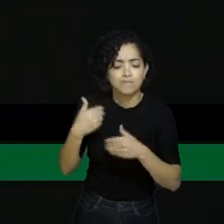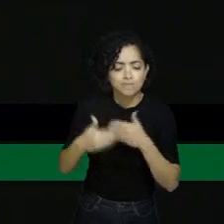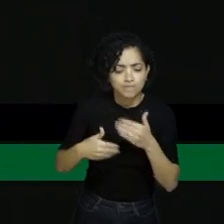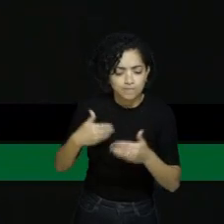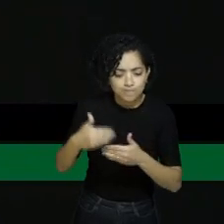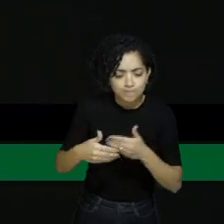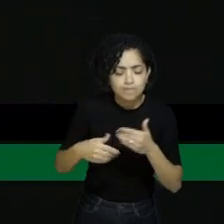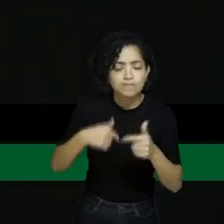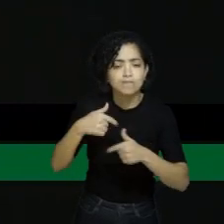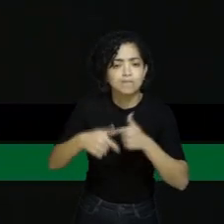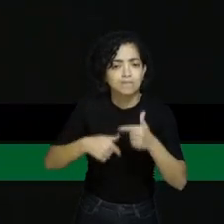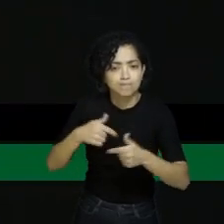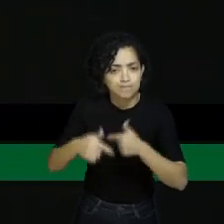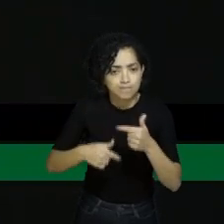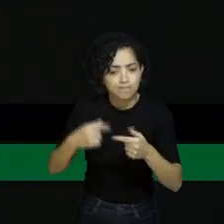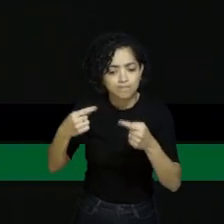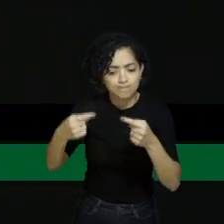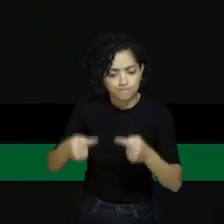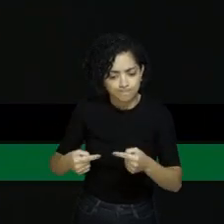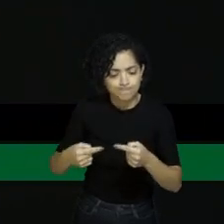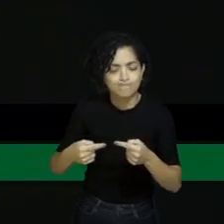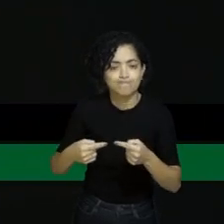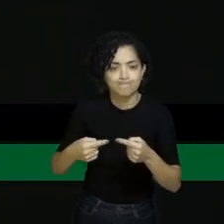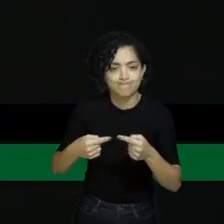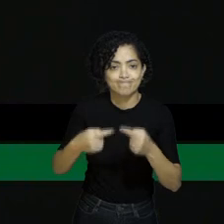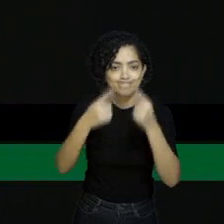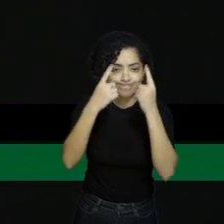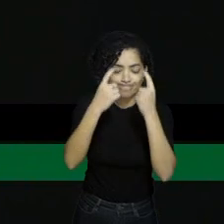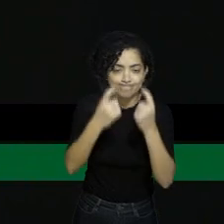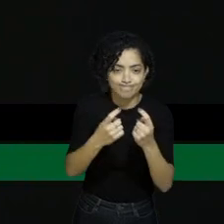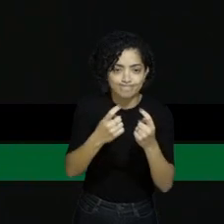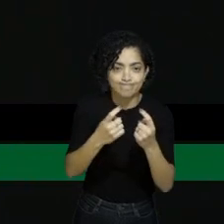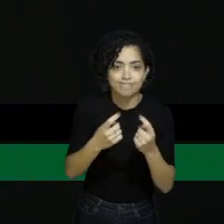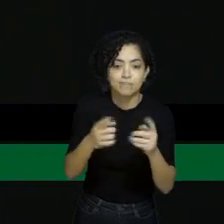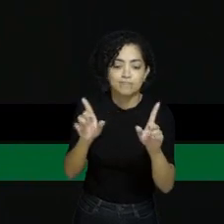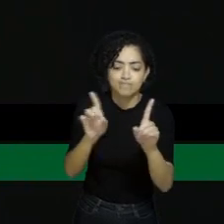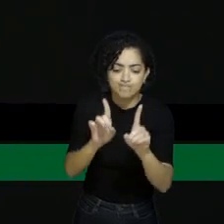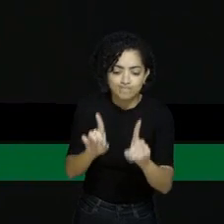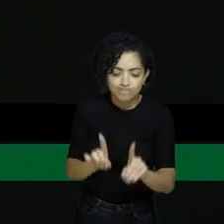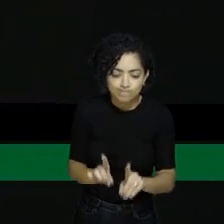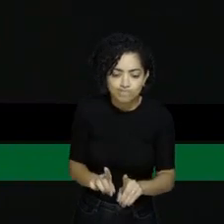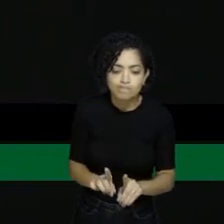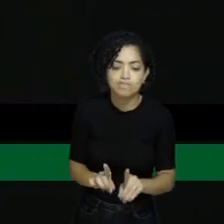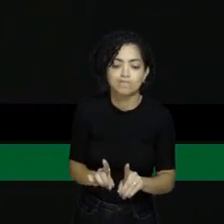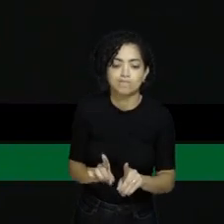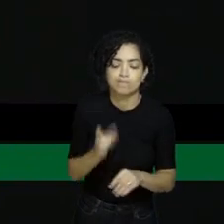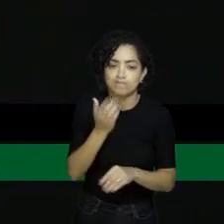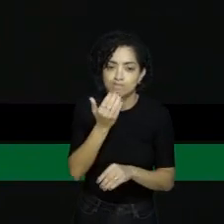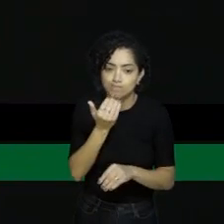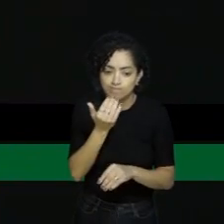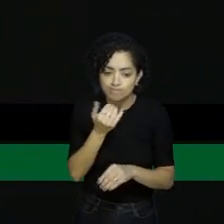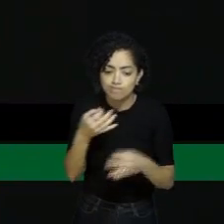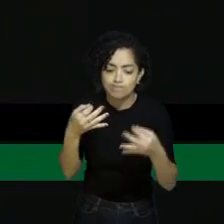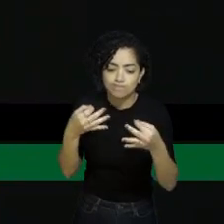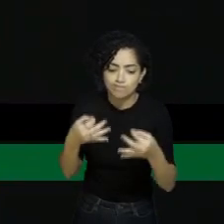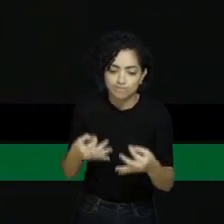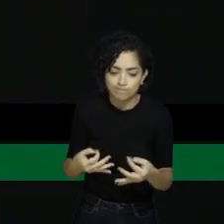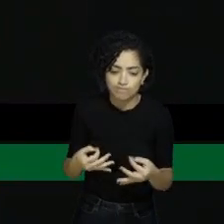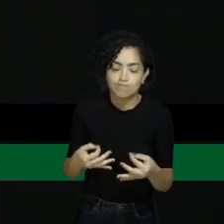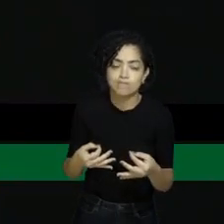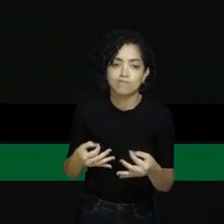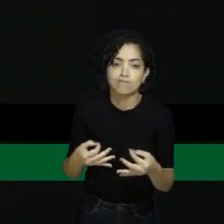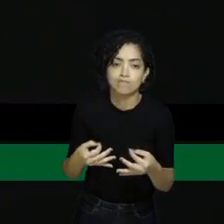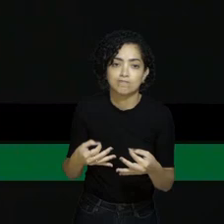que possamos enfrentar a violência, ter dignidade, ter alimentação adequada,